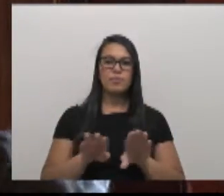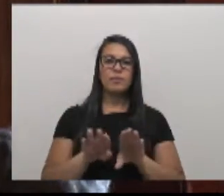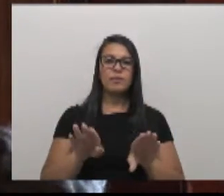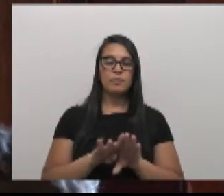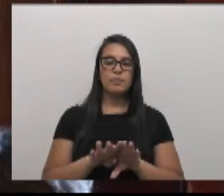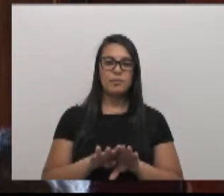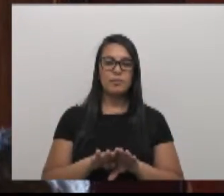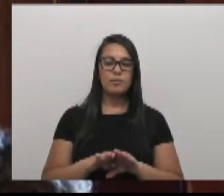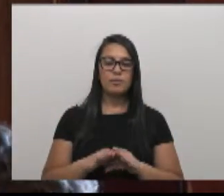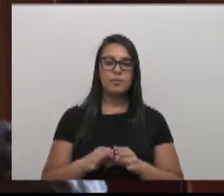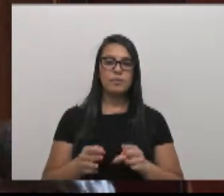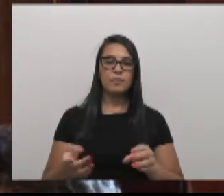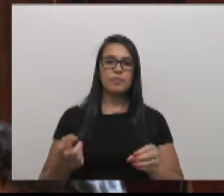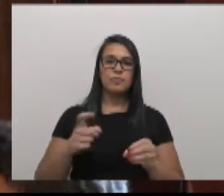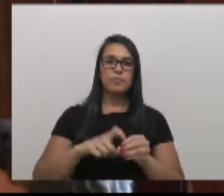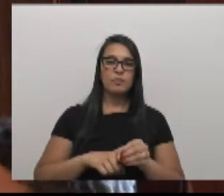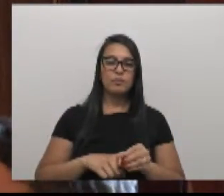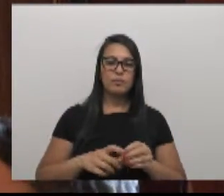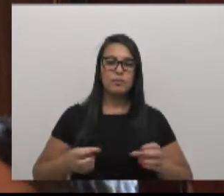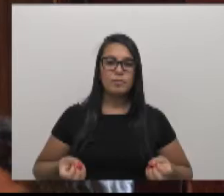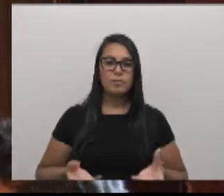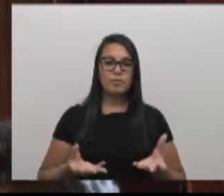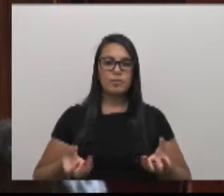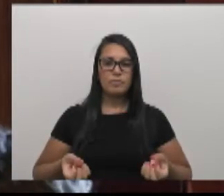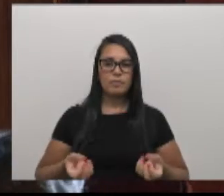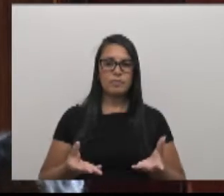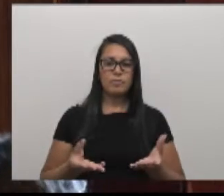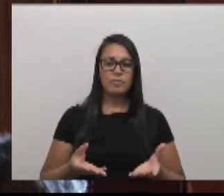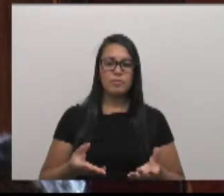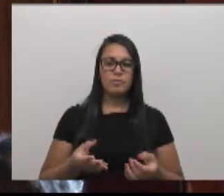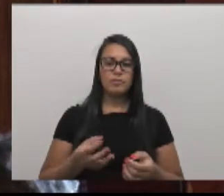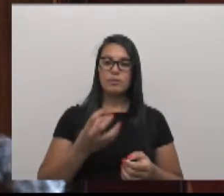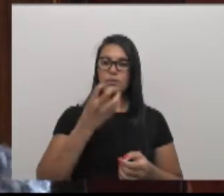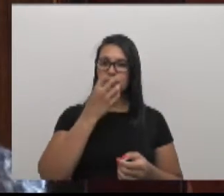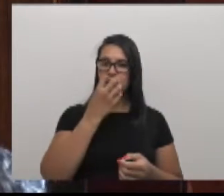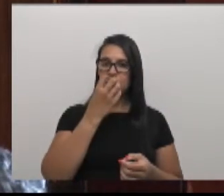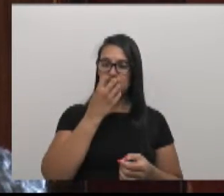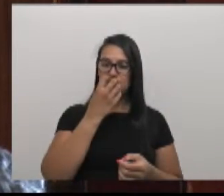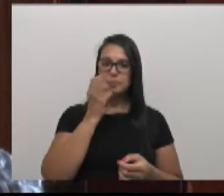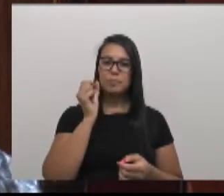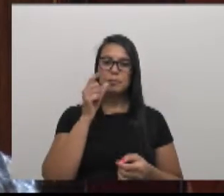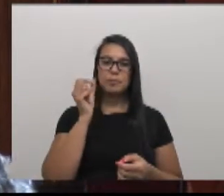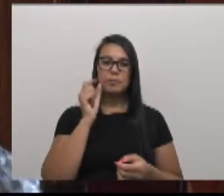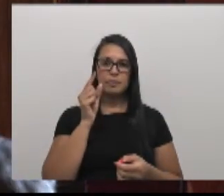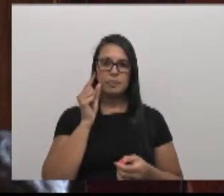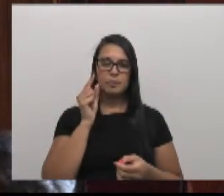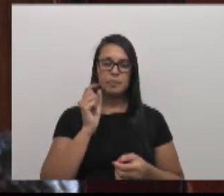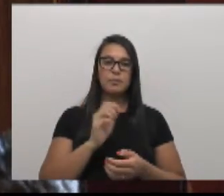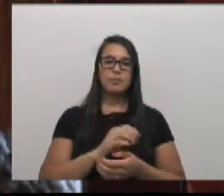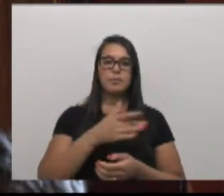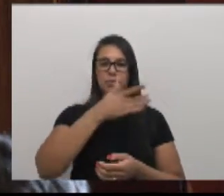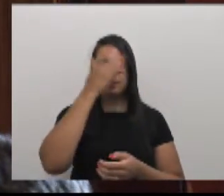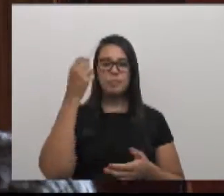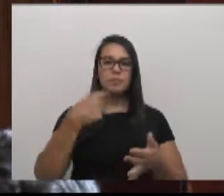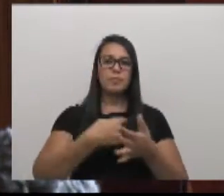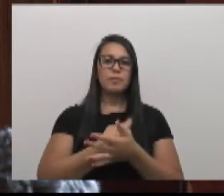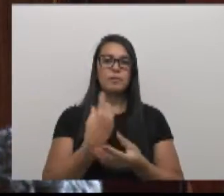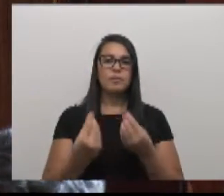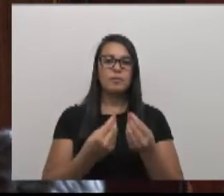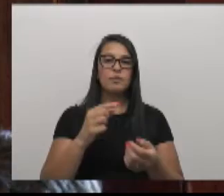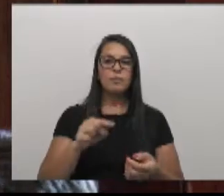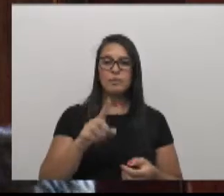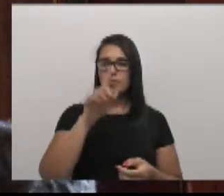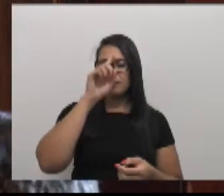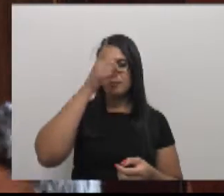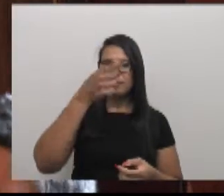em cadeiras de rodas para cachorros e gatos. E as pessoas, às vezes, me perguntam, como é que tu teve essa ideia?